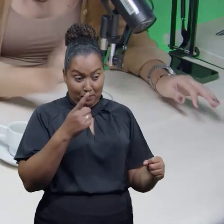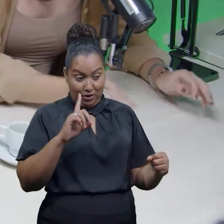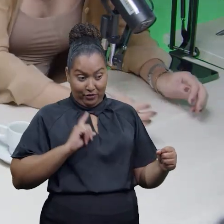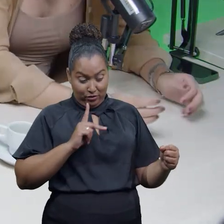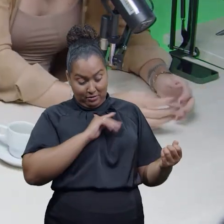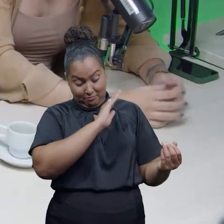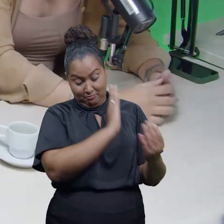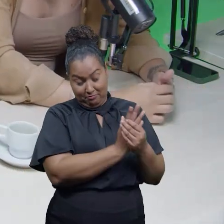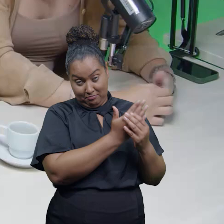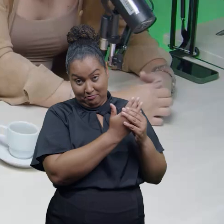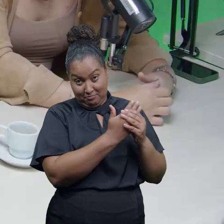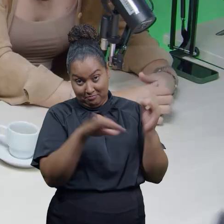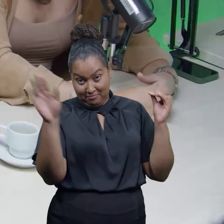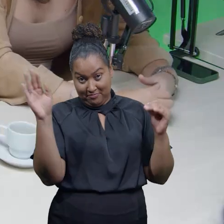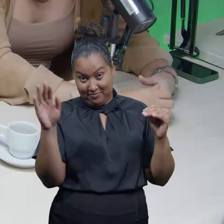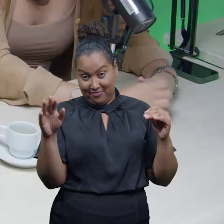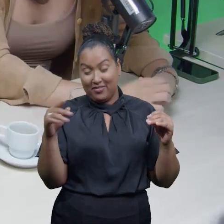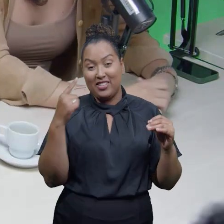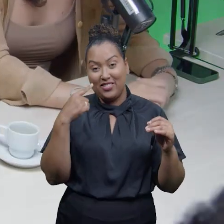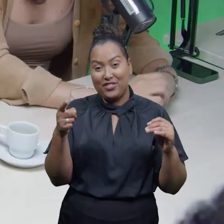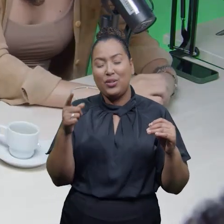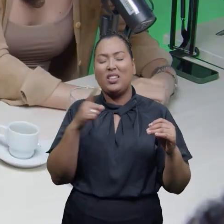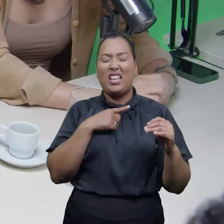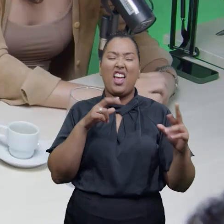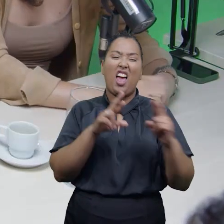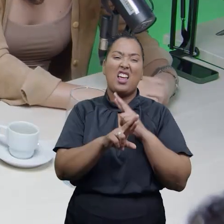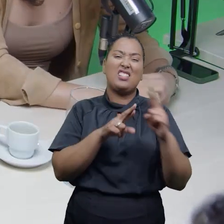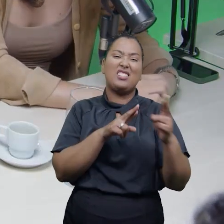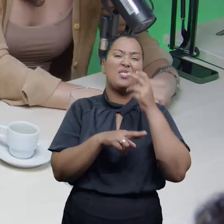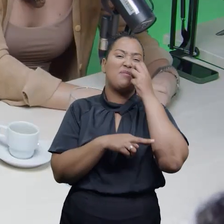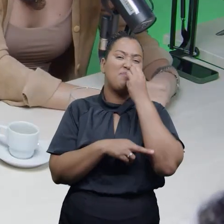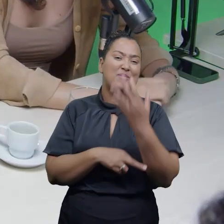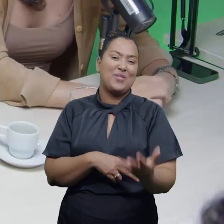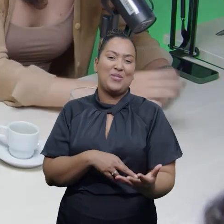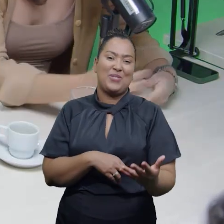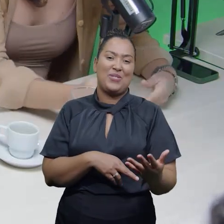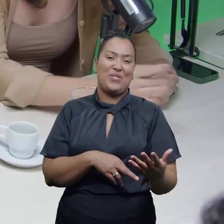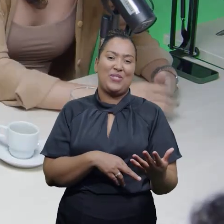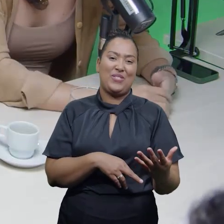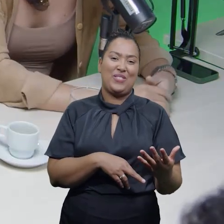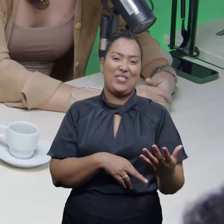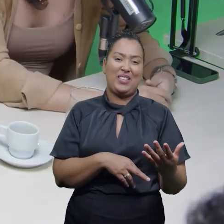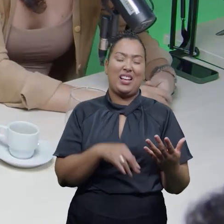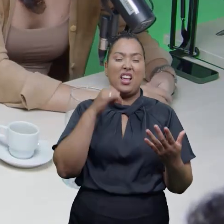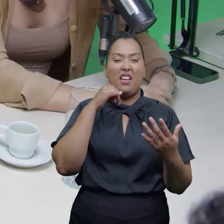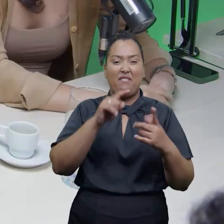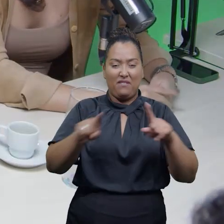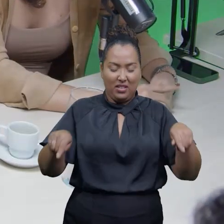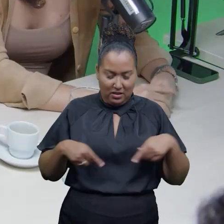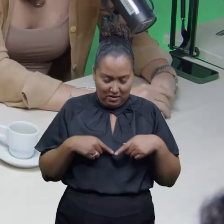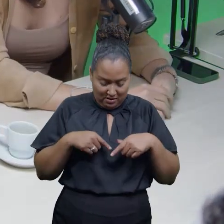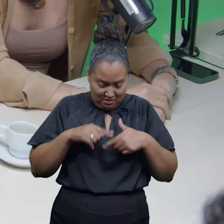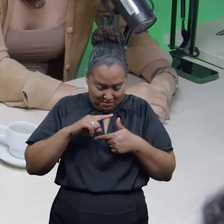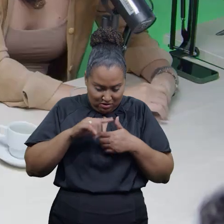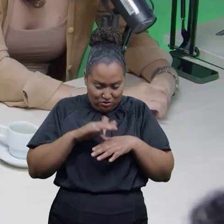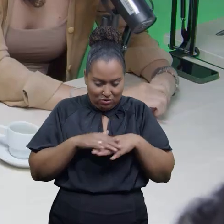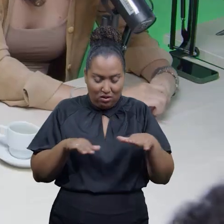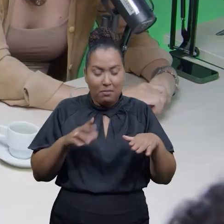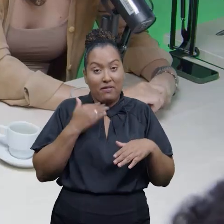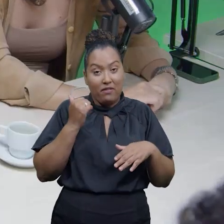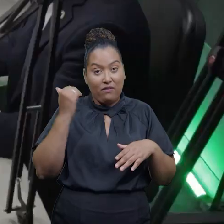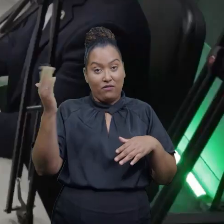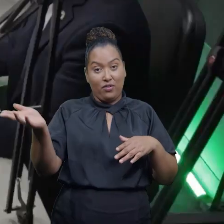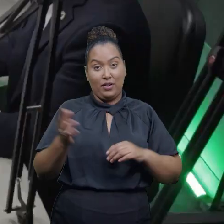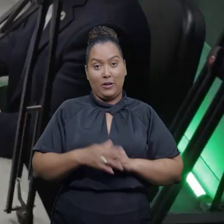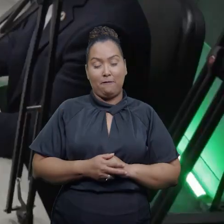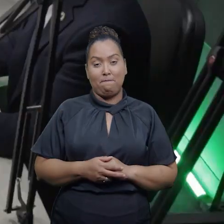lá pra defensoria. Assim, a gente constrói uma relação muito legal nesse trabalho todo de sair dos gabinetes.